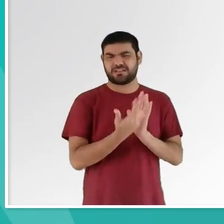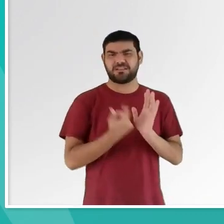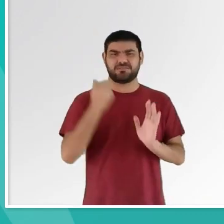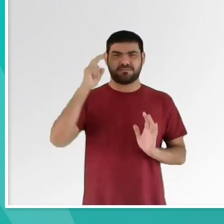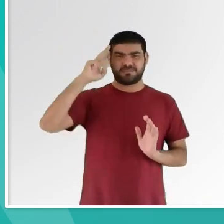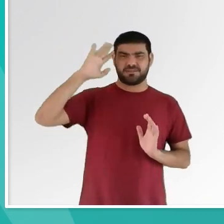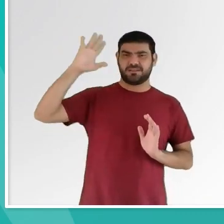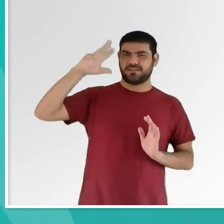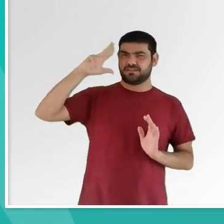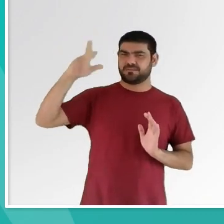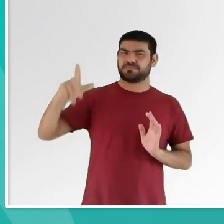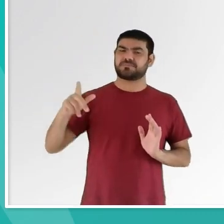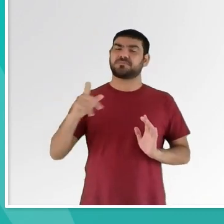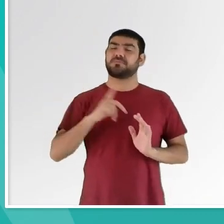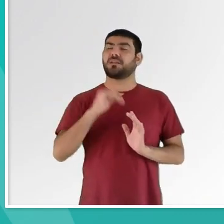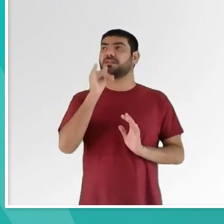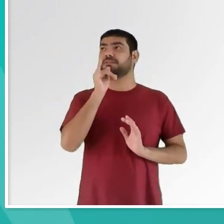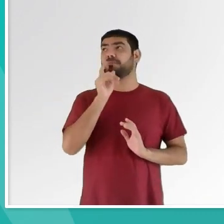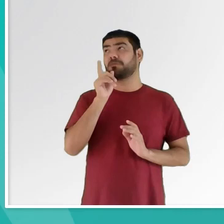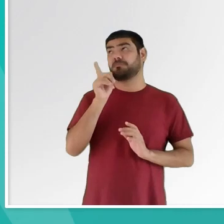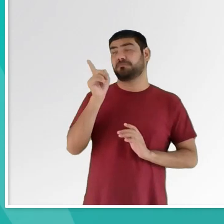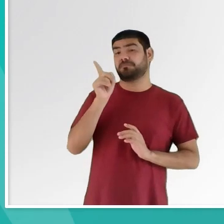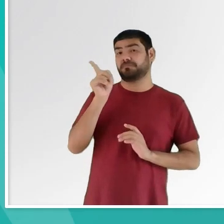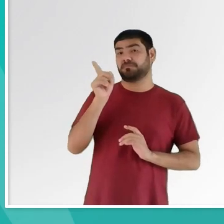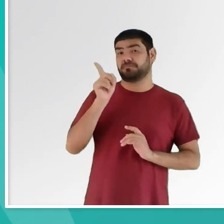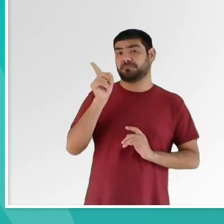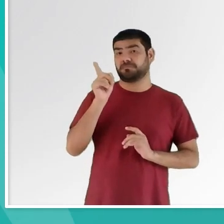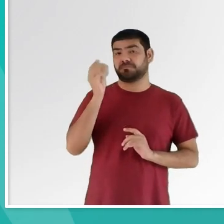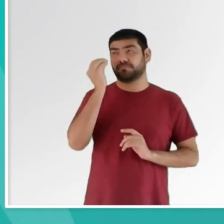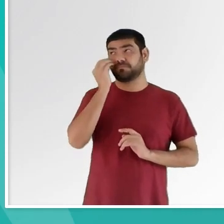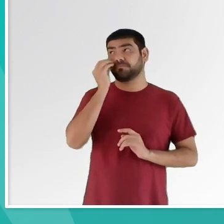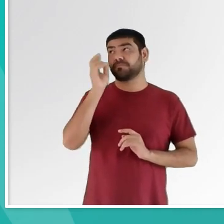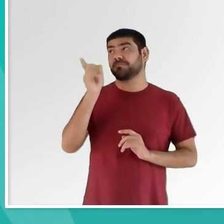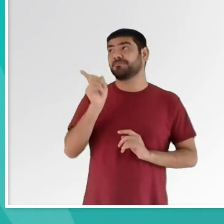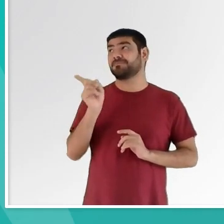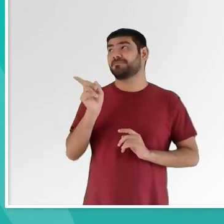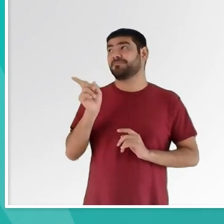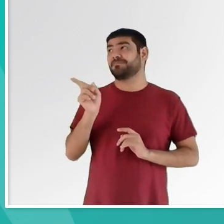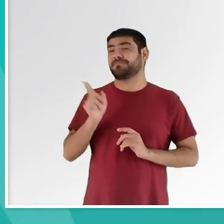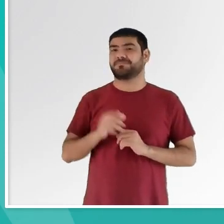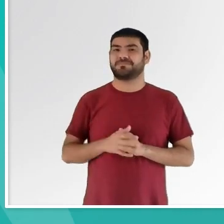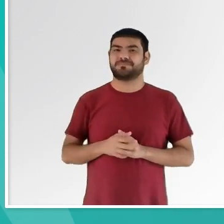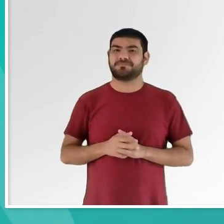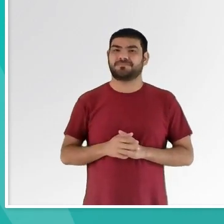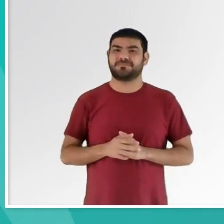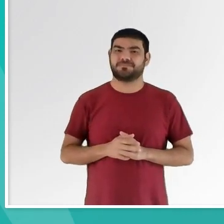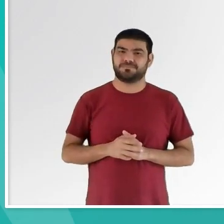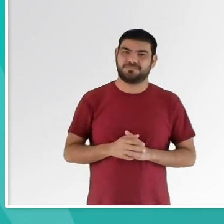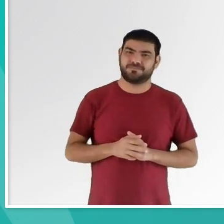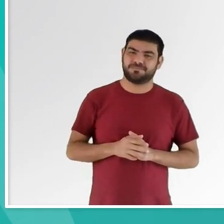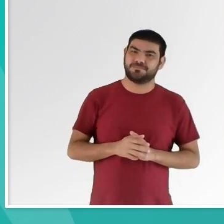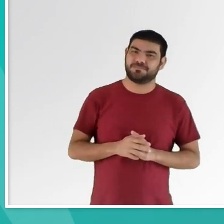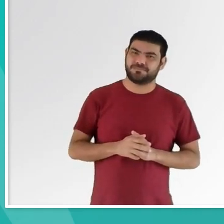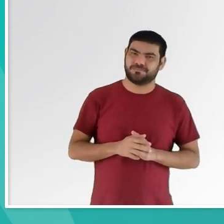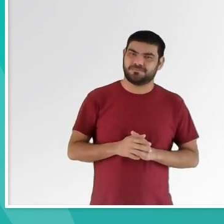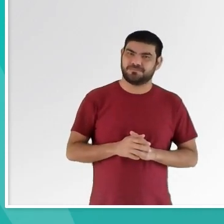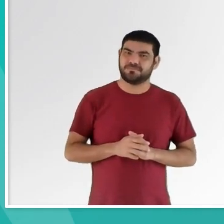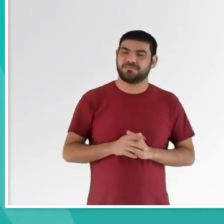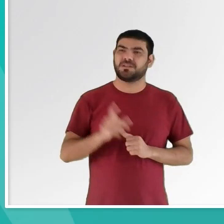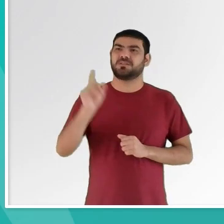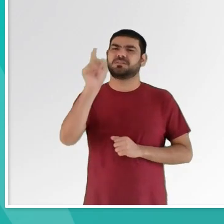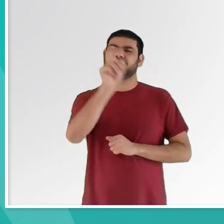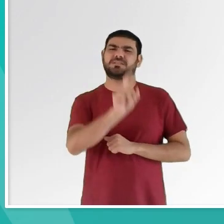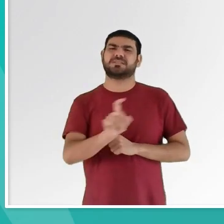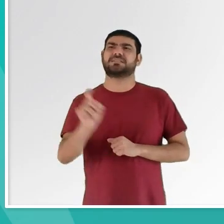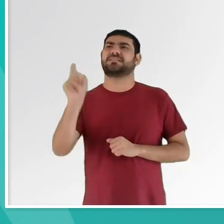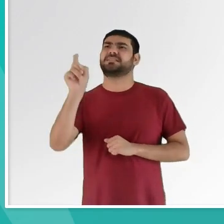um exemplo aí, vocês estão vendo, né? Um desenho de imaginação que é feito só com grafite.